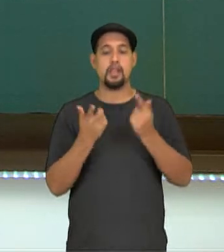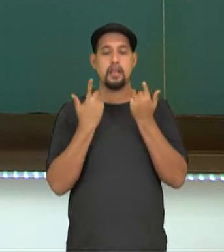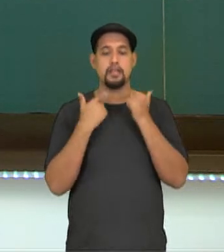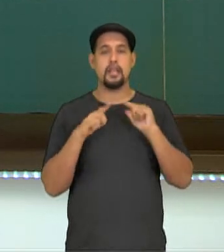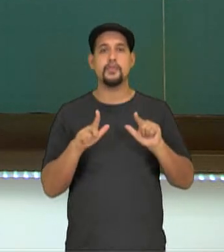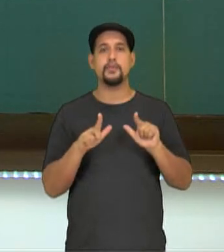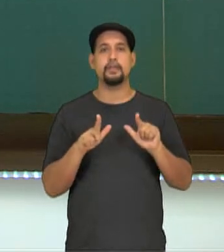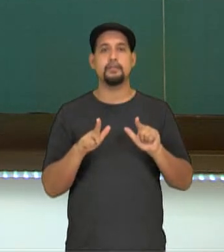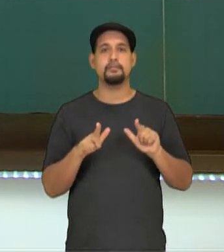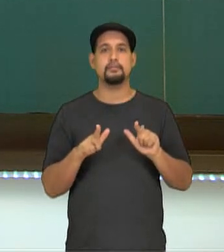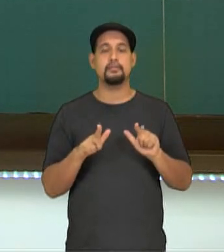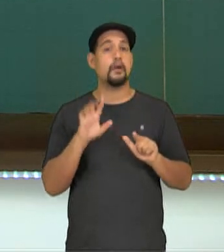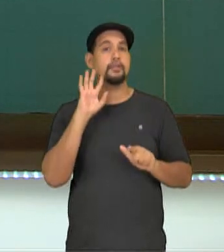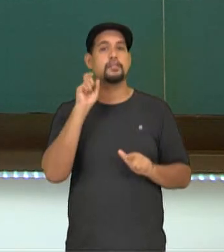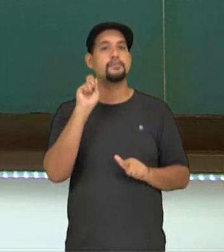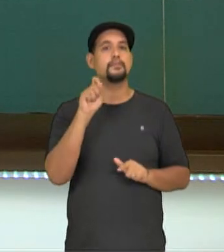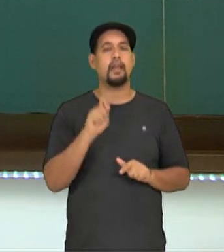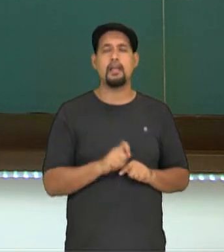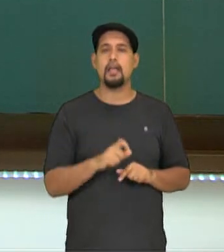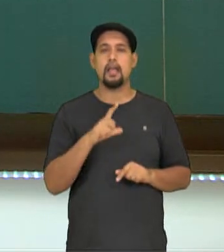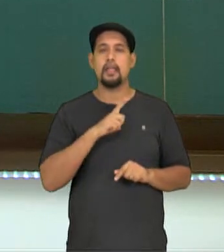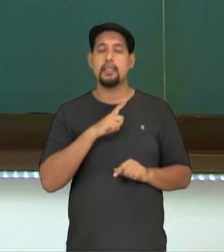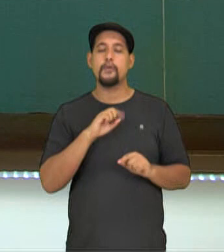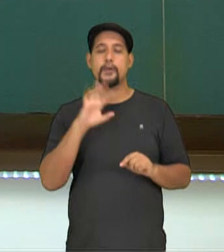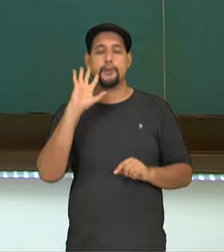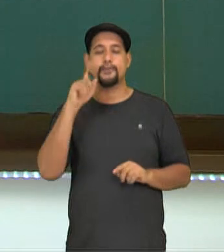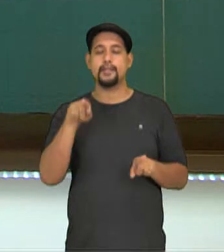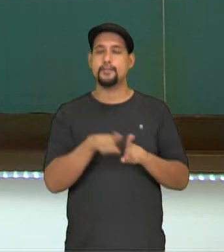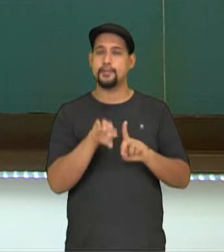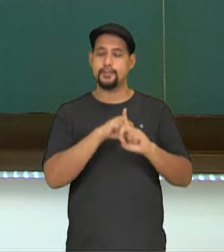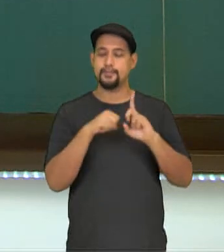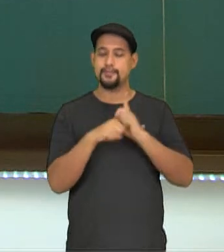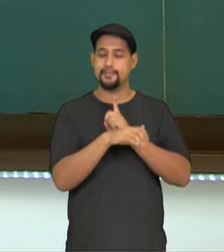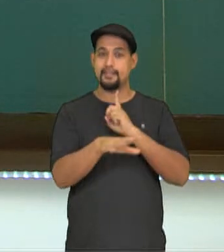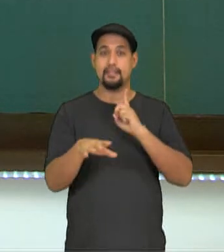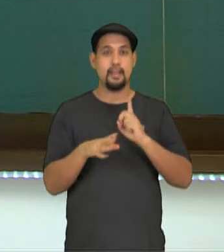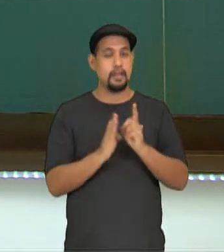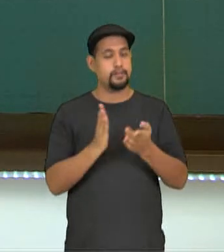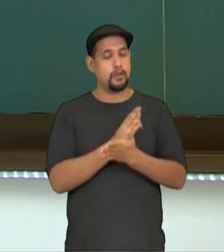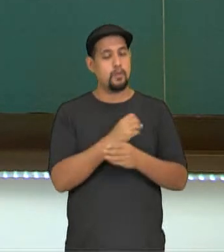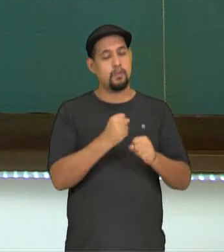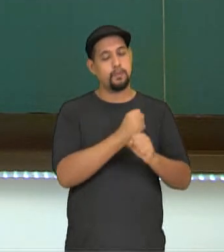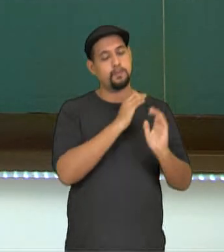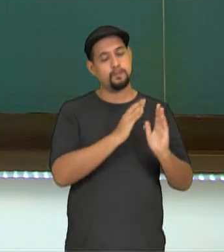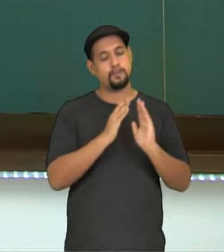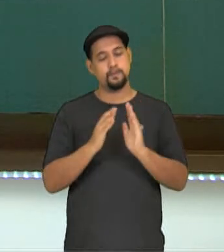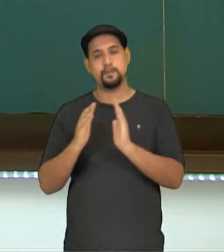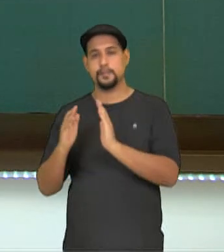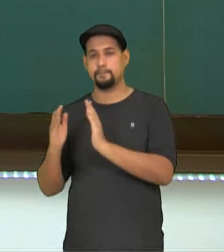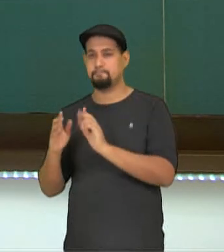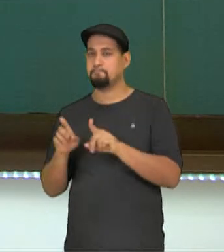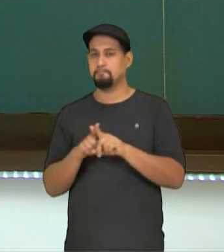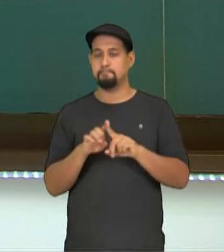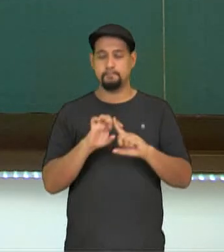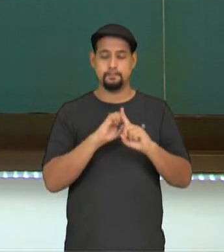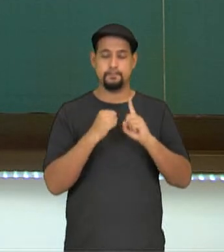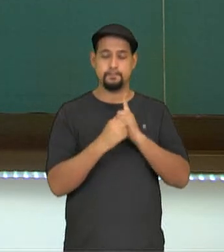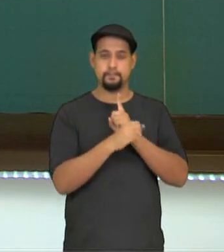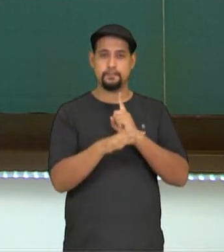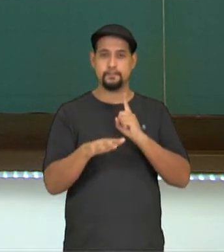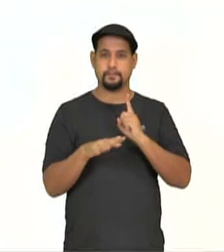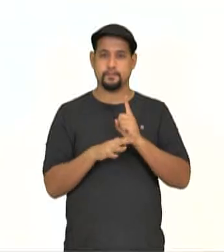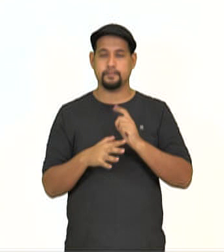literatura ela é o espelho do que está acontecendo na sociedade em determinados momentos, é o reflexo da